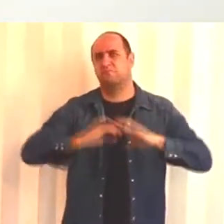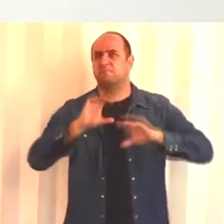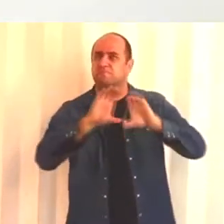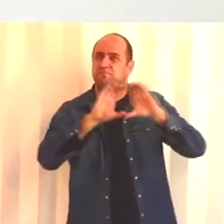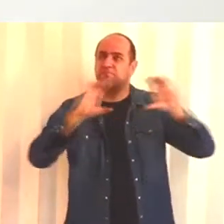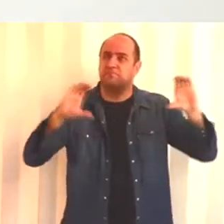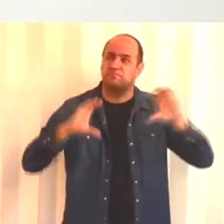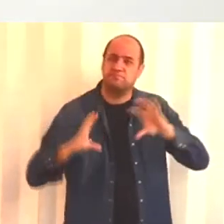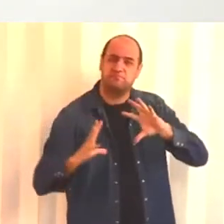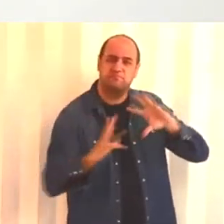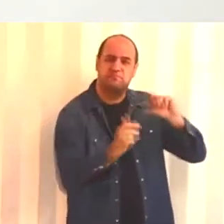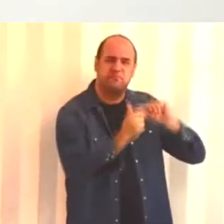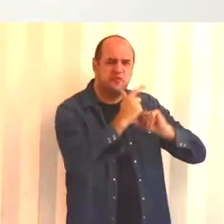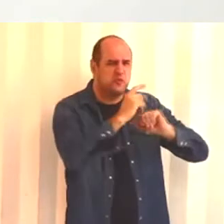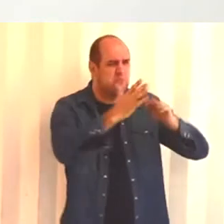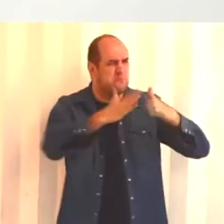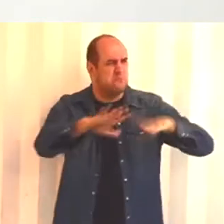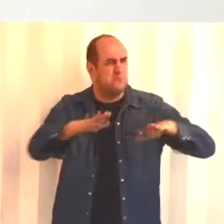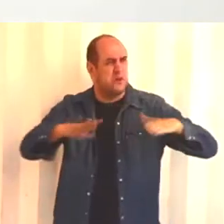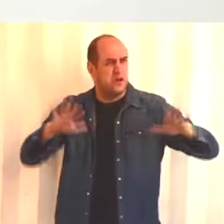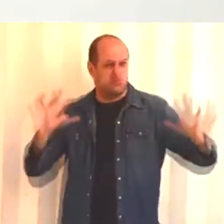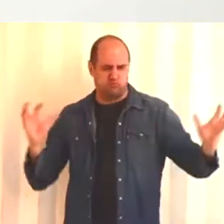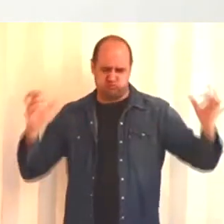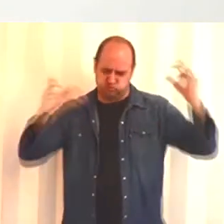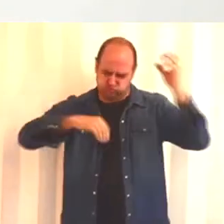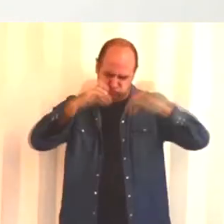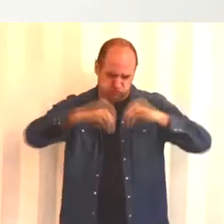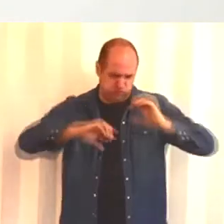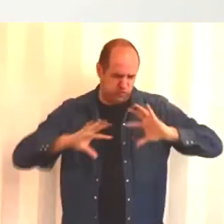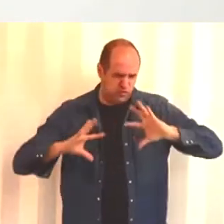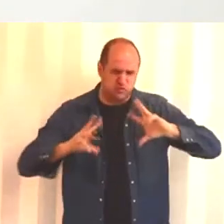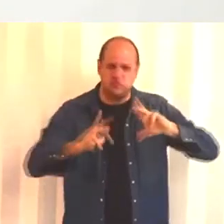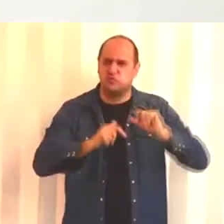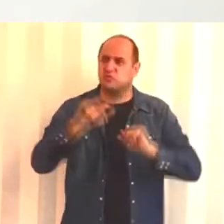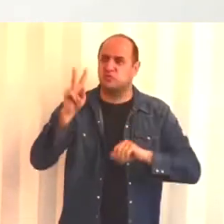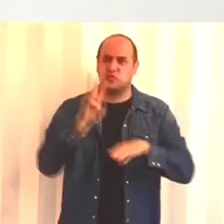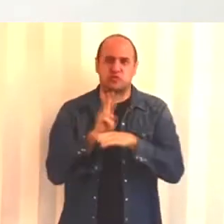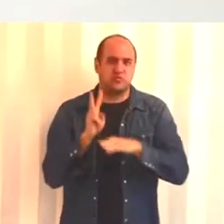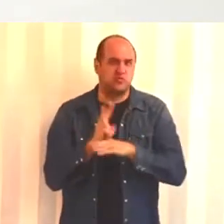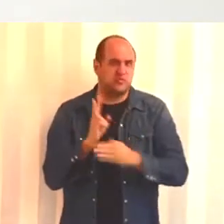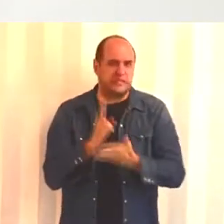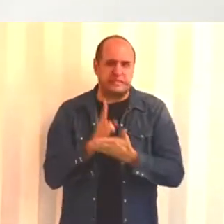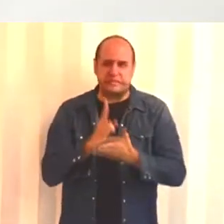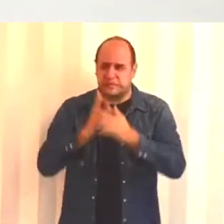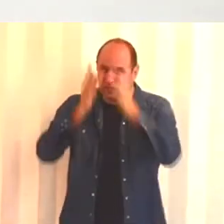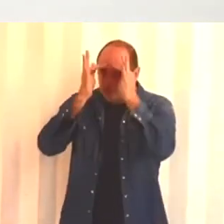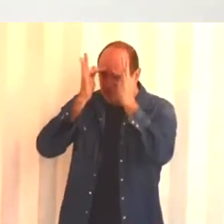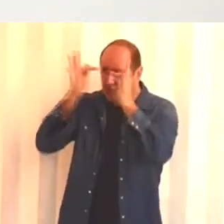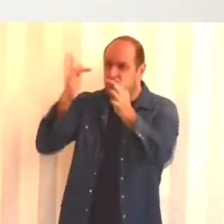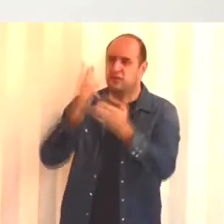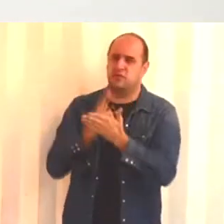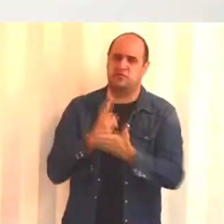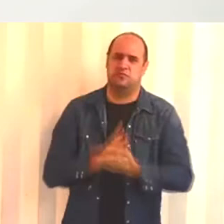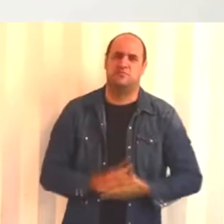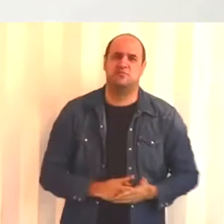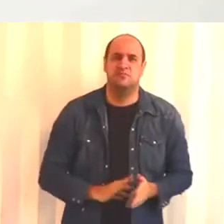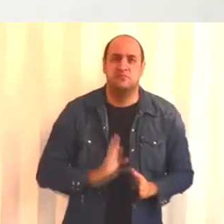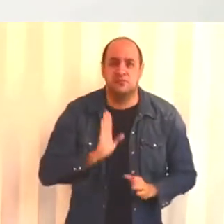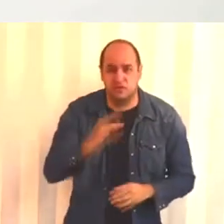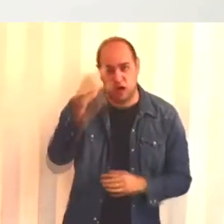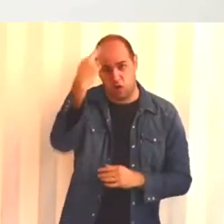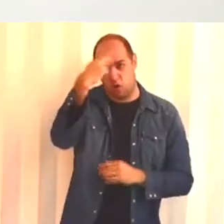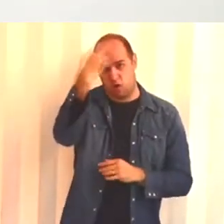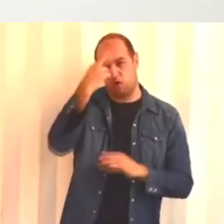terra, o mar e tudo que neles há, e mantém para sempre a sua fidelidade. O reverendo Robert já leu